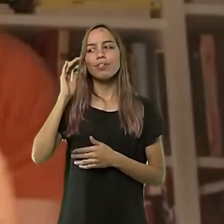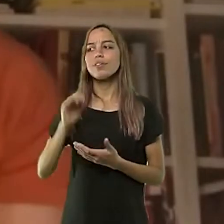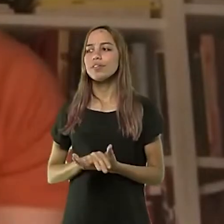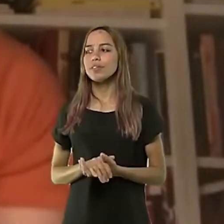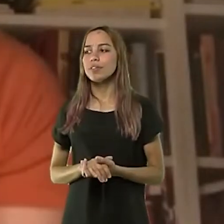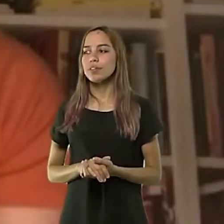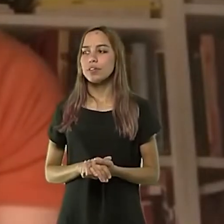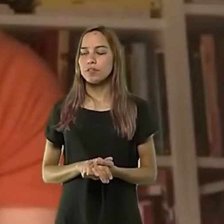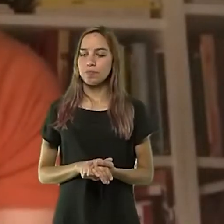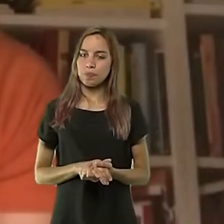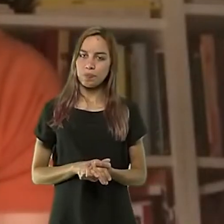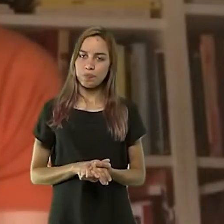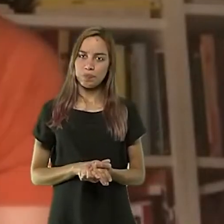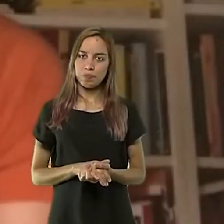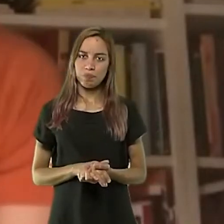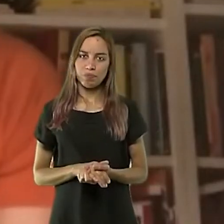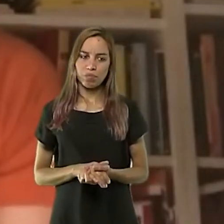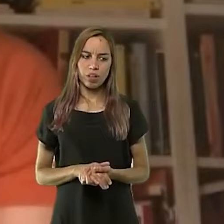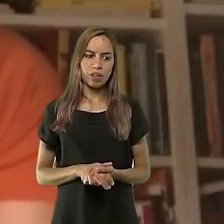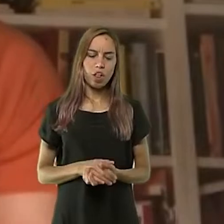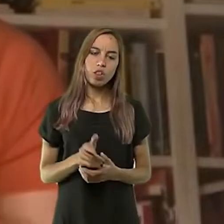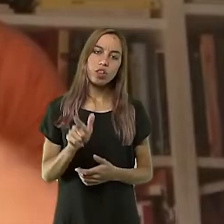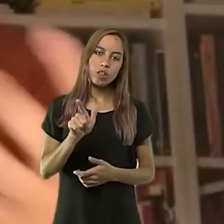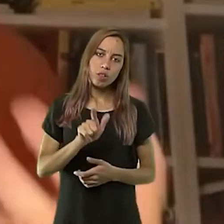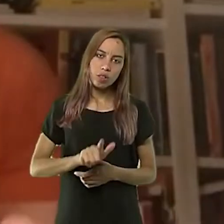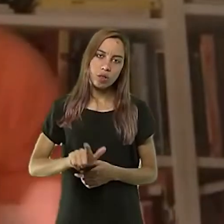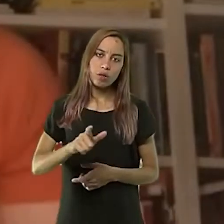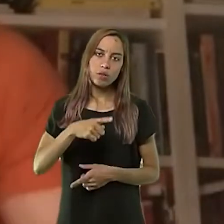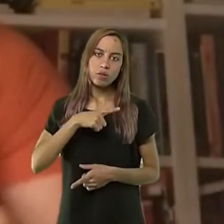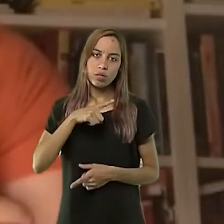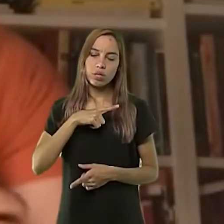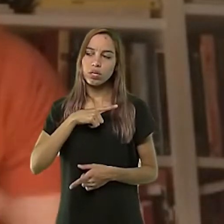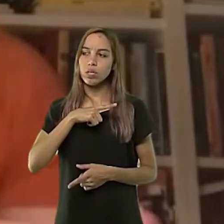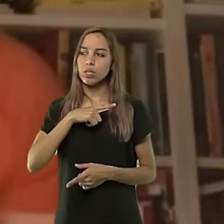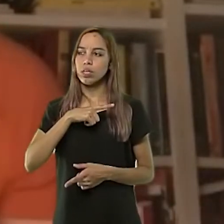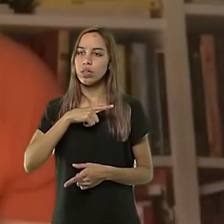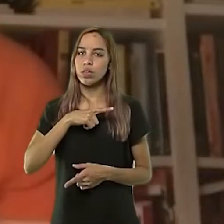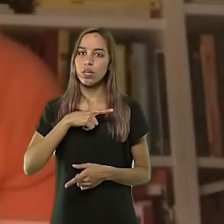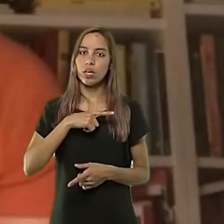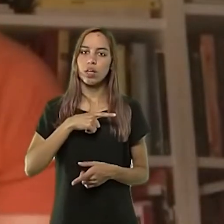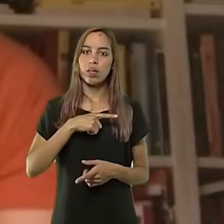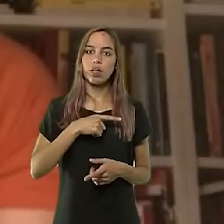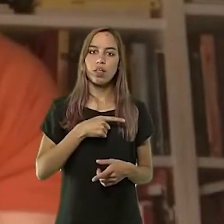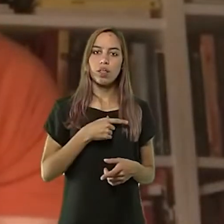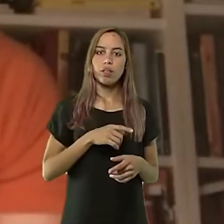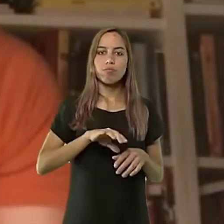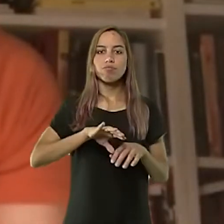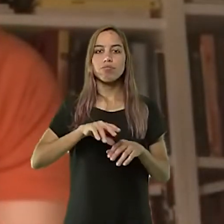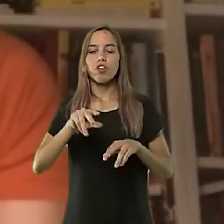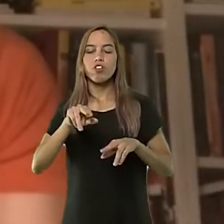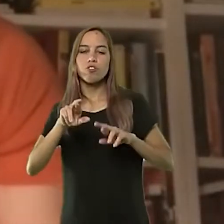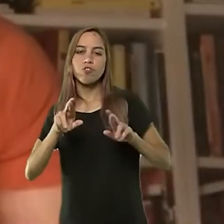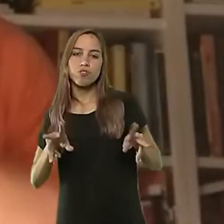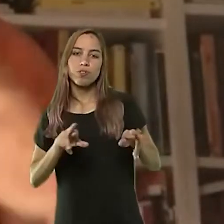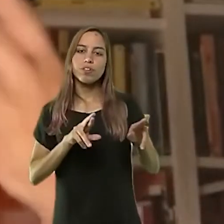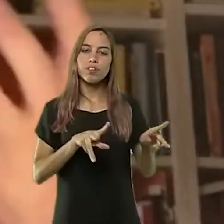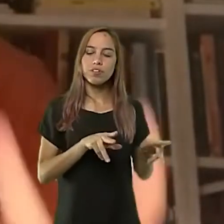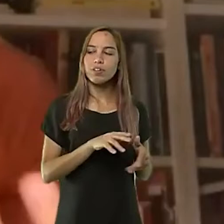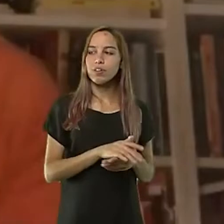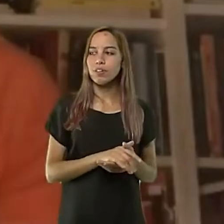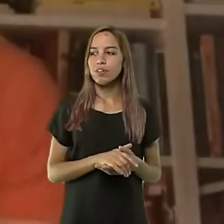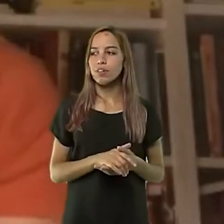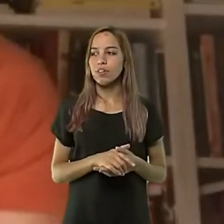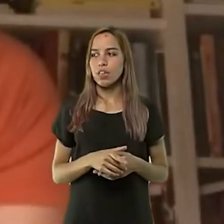portanto há aqui uma contradição que devia ser sanada, e já temos uma sociedade com milénios, já poderíamos